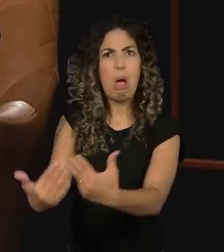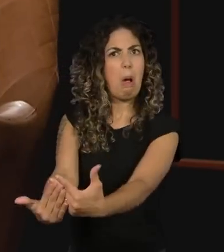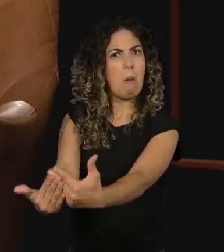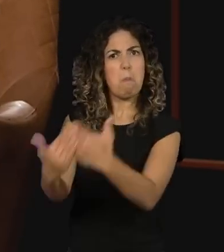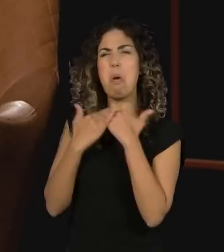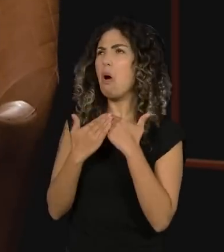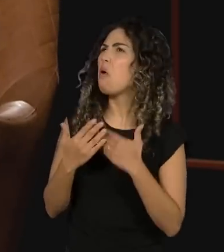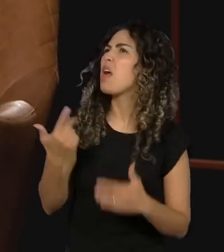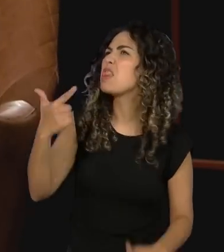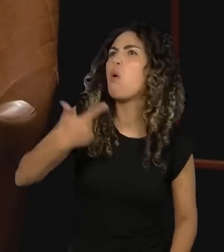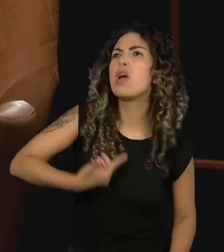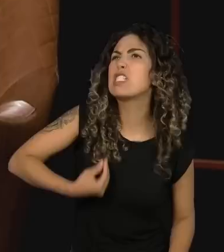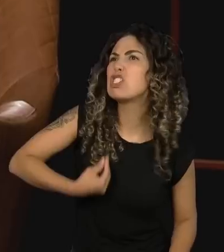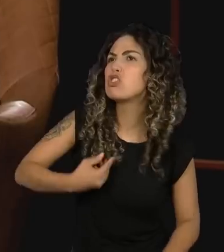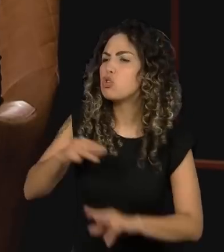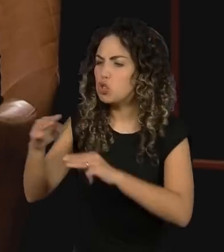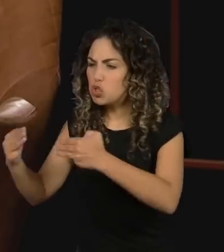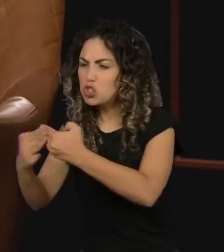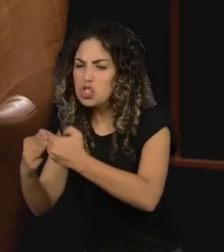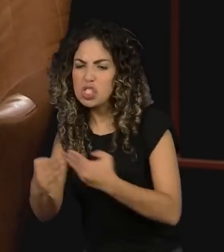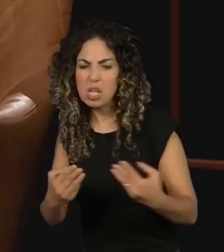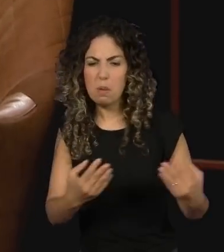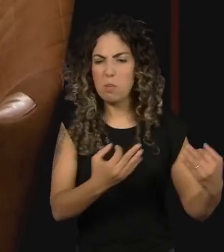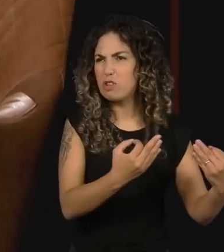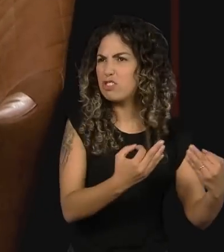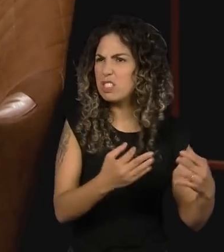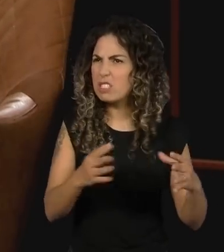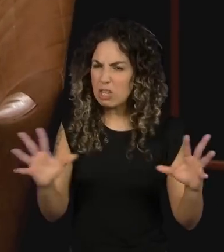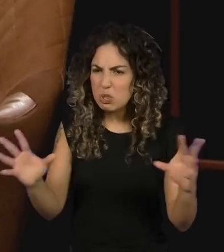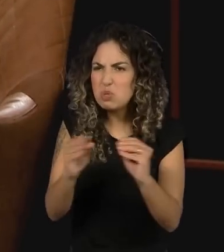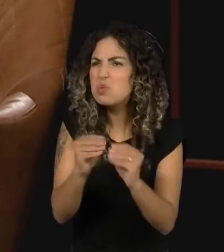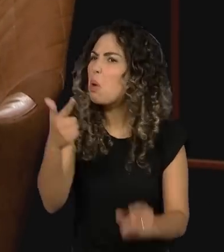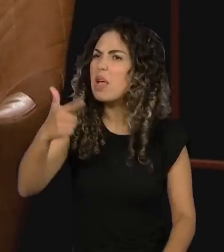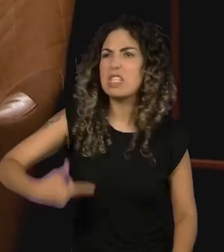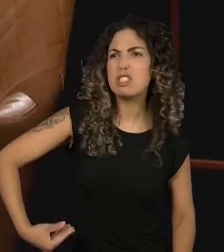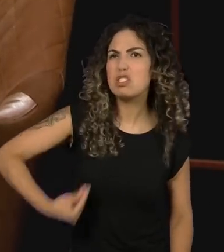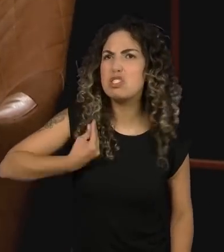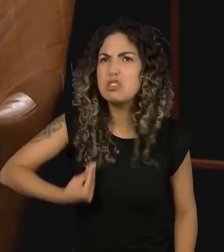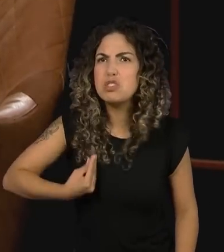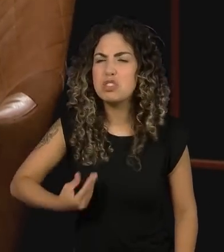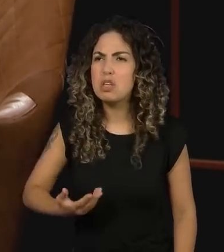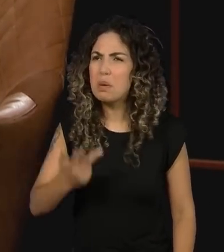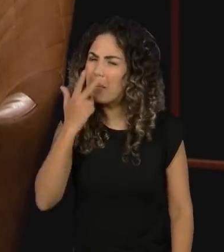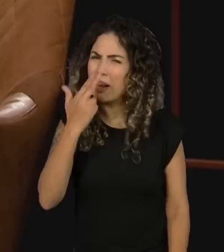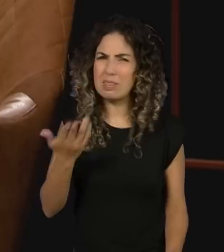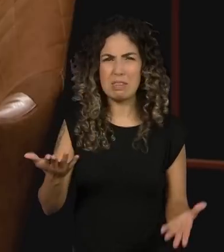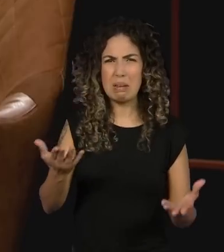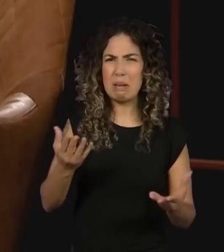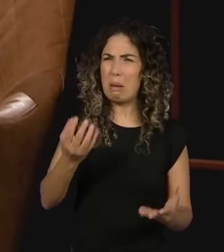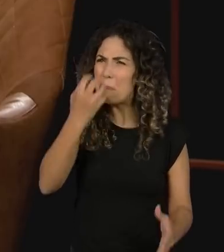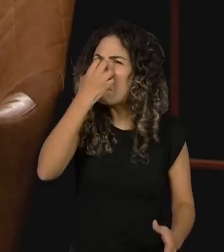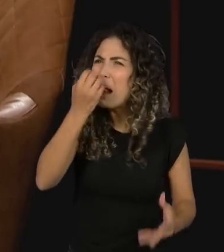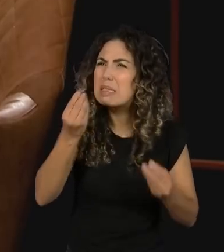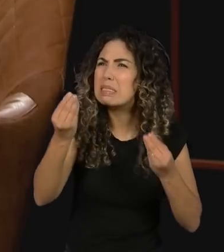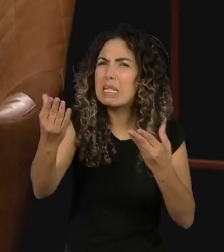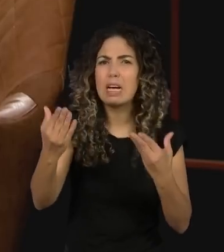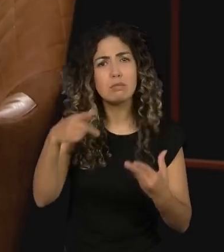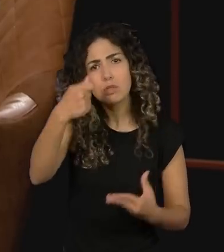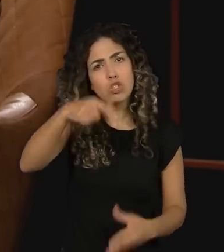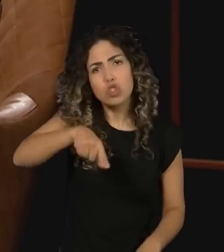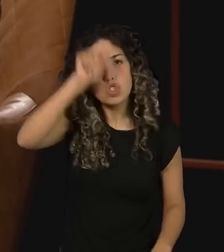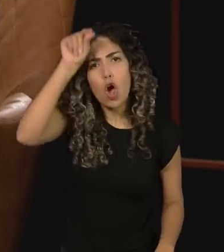judia budista, ou você é bem judia, ou você é bem budista. Como se fosse, que palhaçada é essa, minha filha? Se